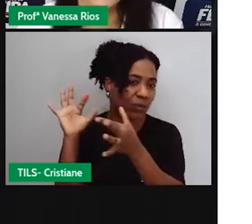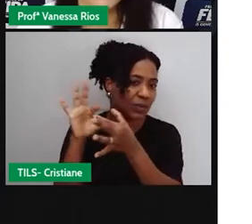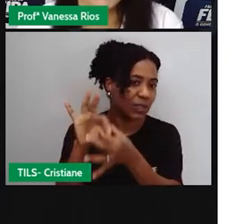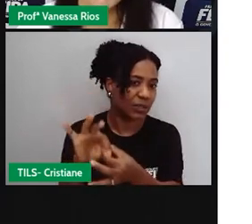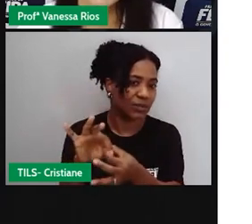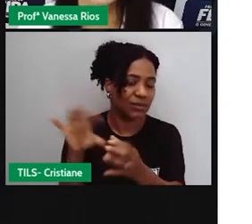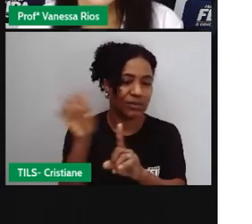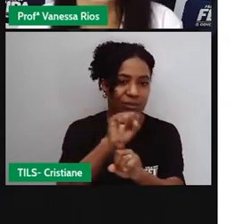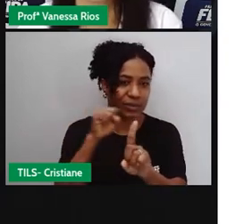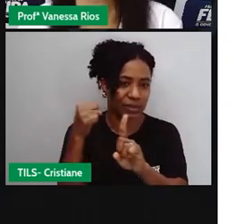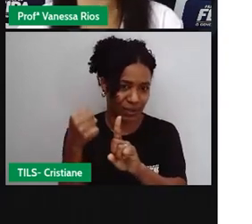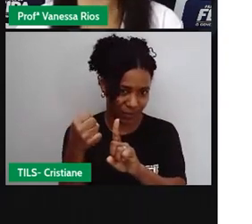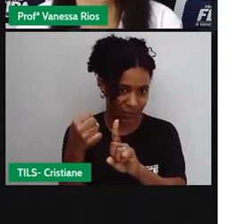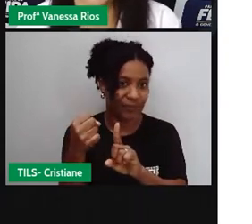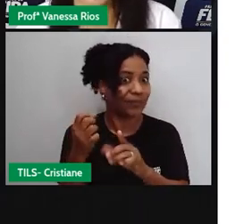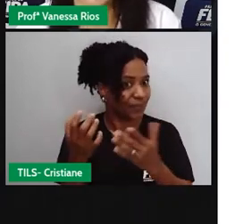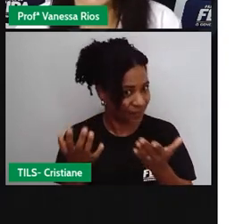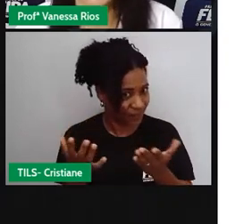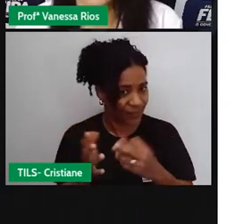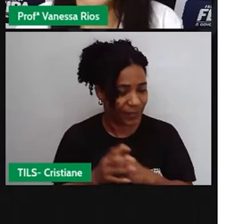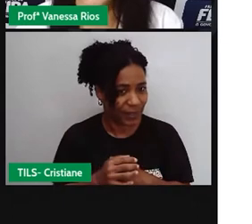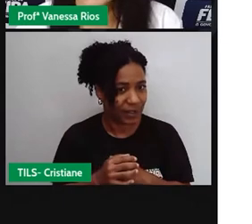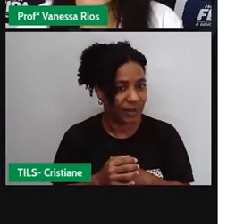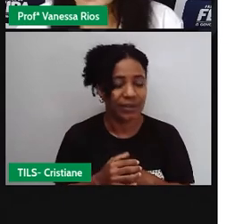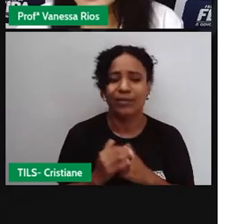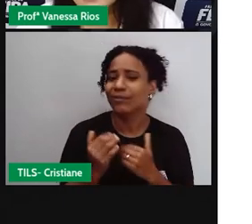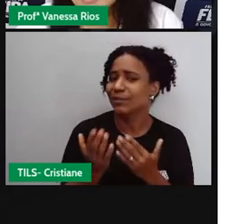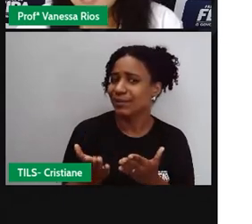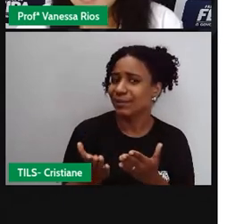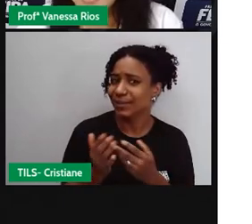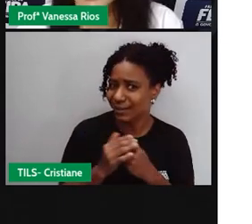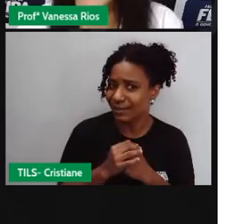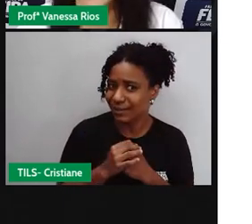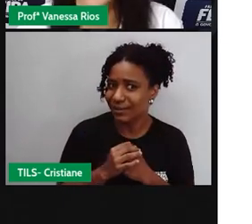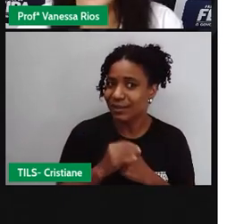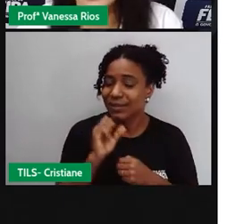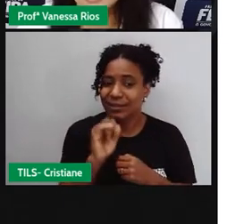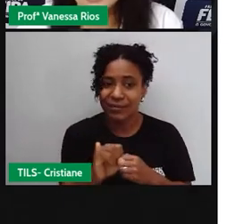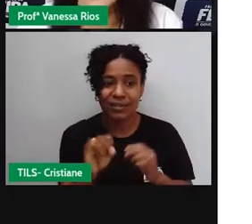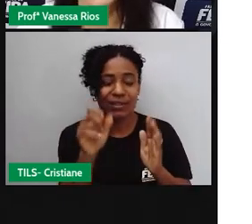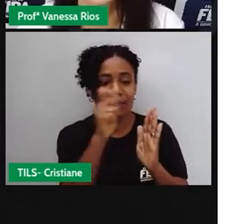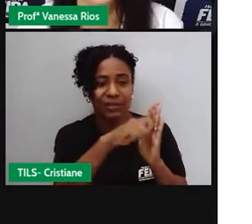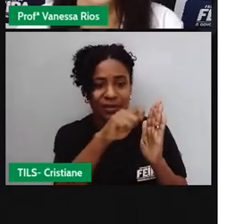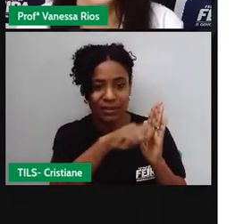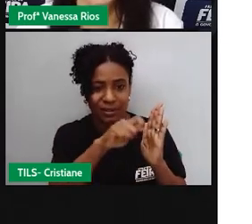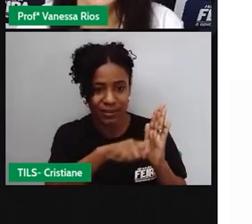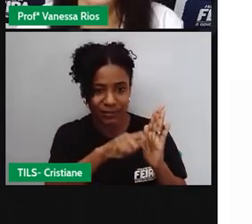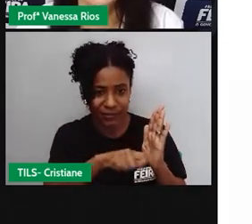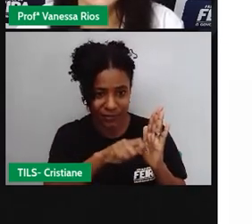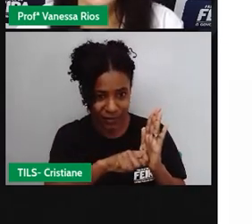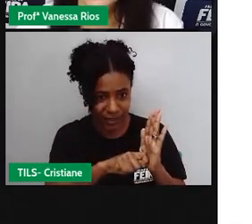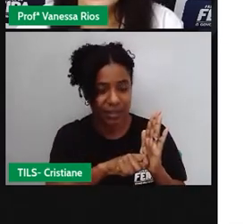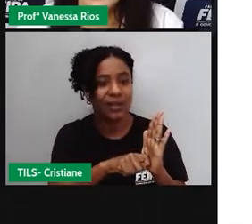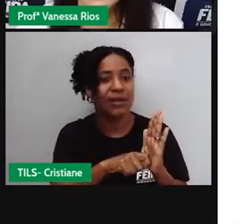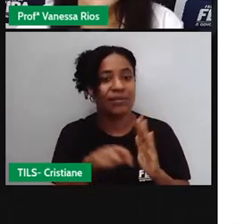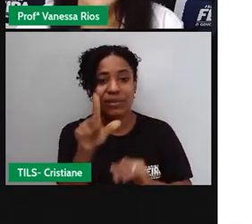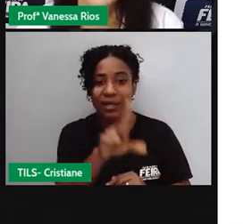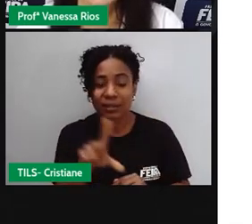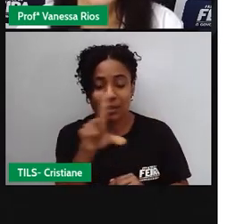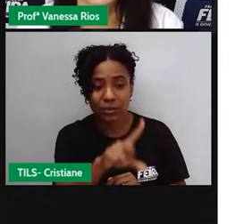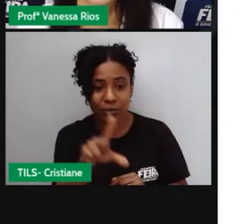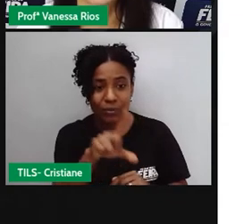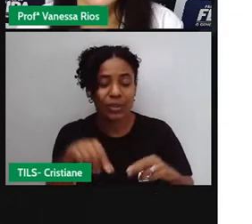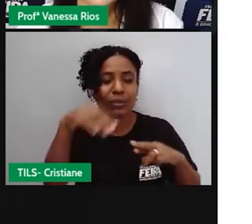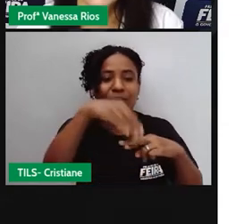social. Mas aí você, se você fosse escrever, produzir, né, uma literatura de cordel